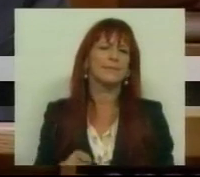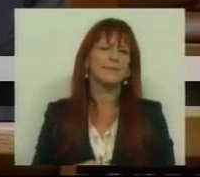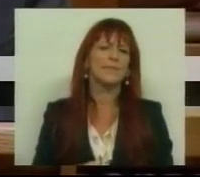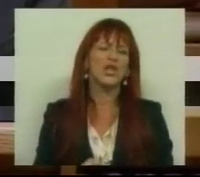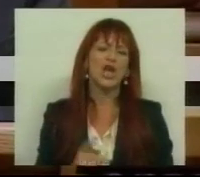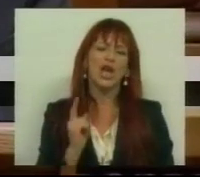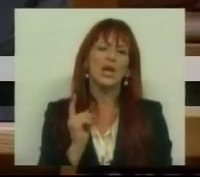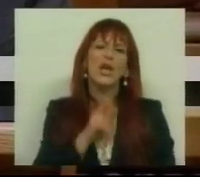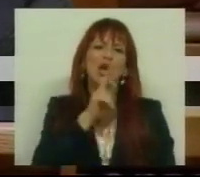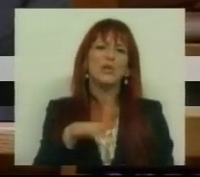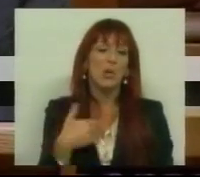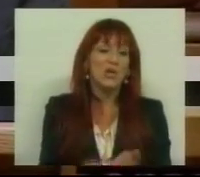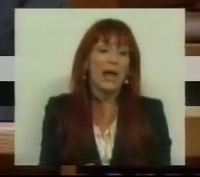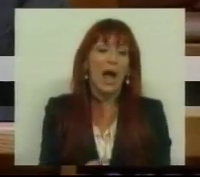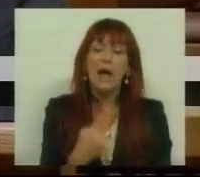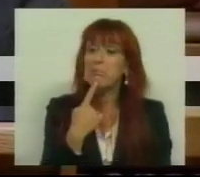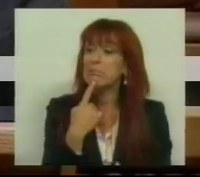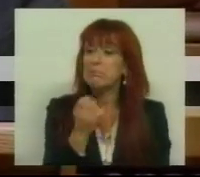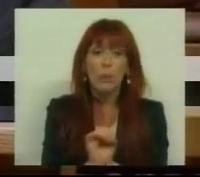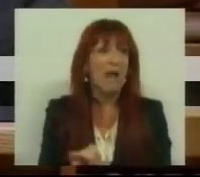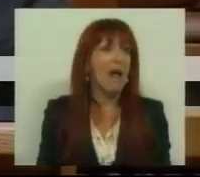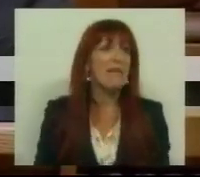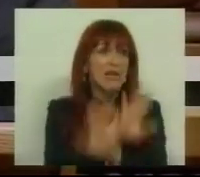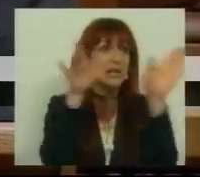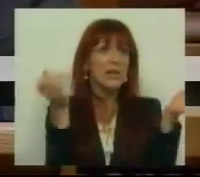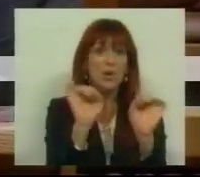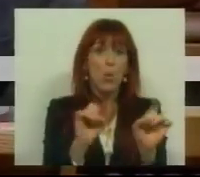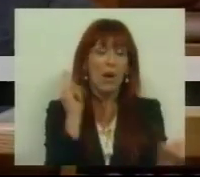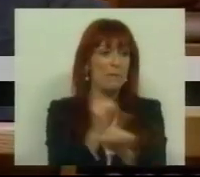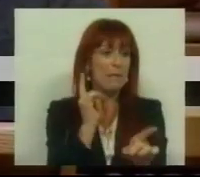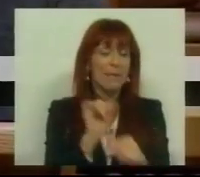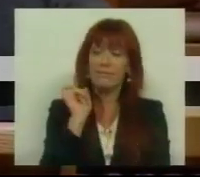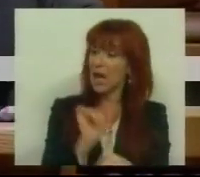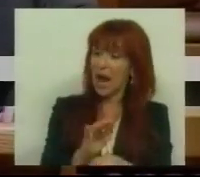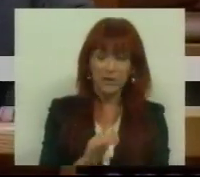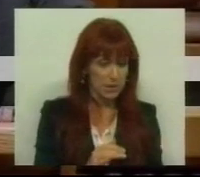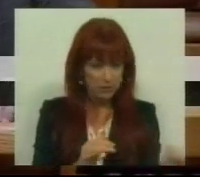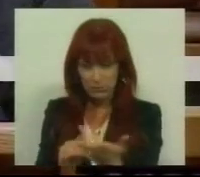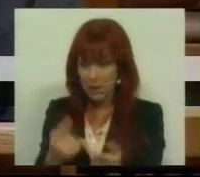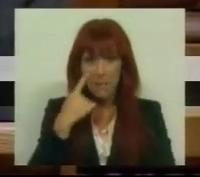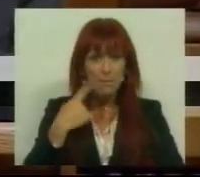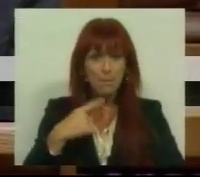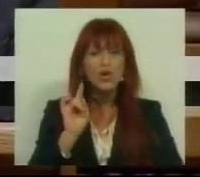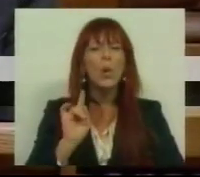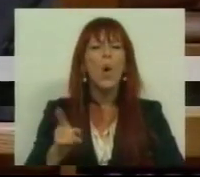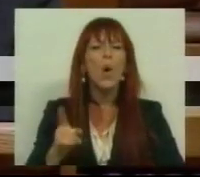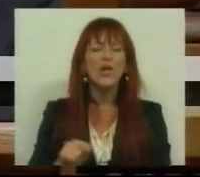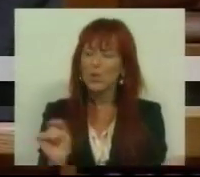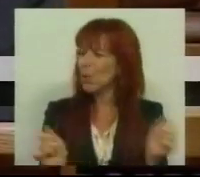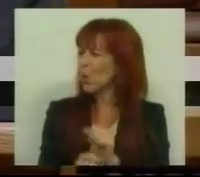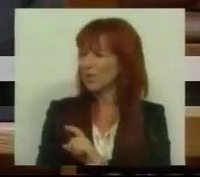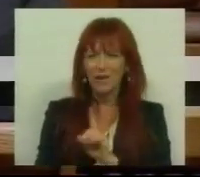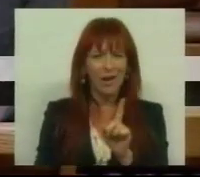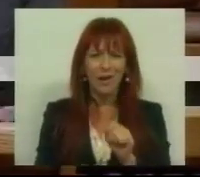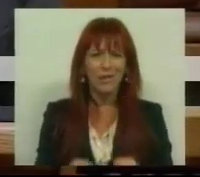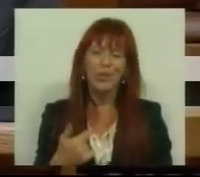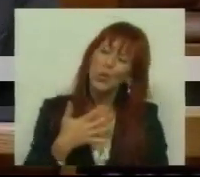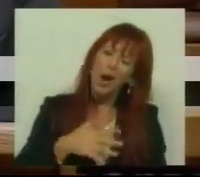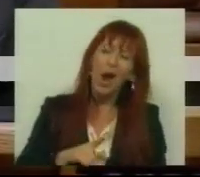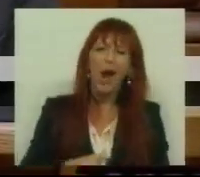respostas redondas que nada respondem nem esclarecem. As cartas, aliás, revelam exatamente o contrário do